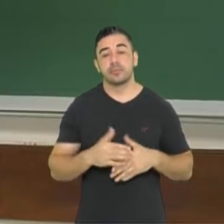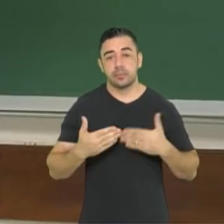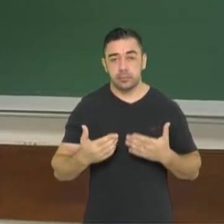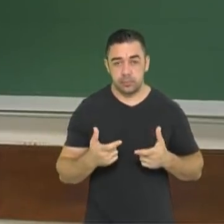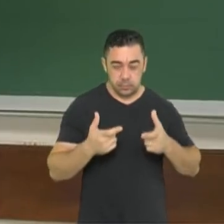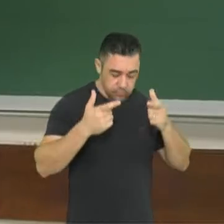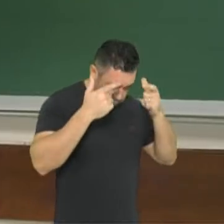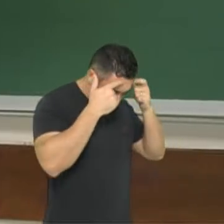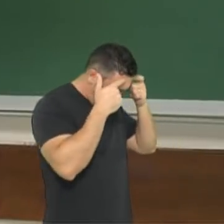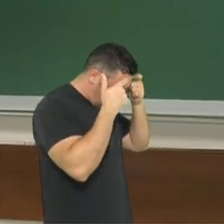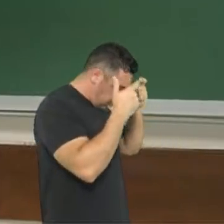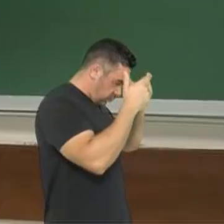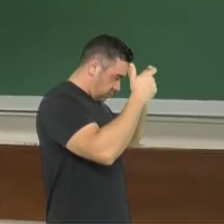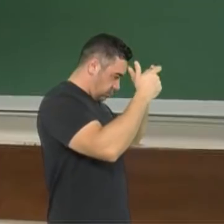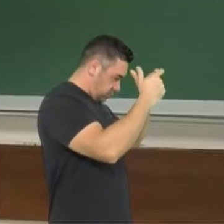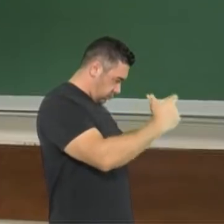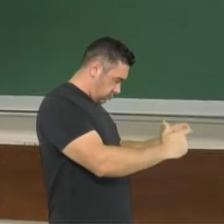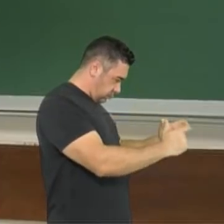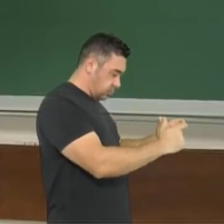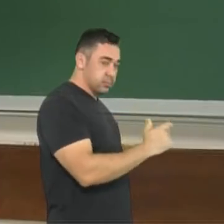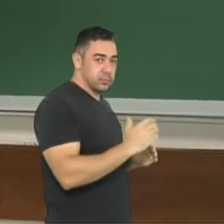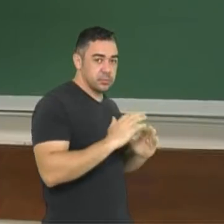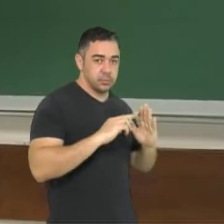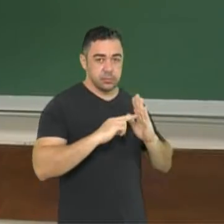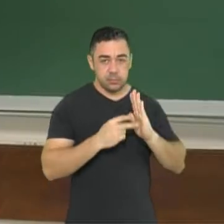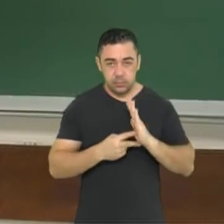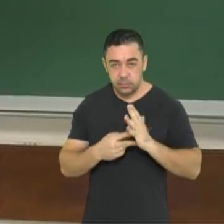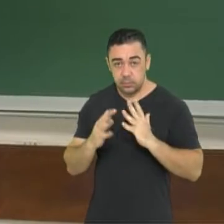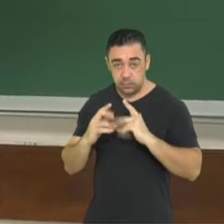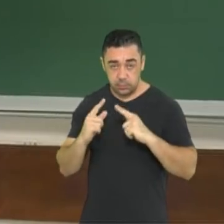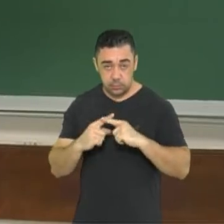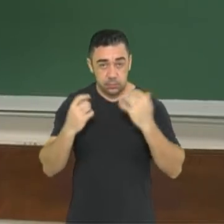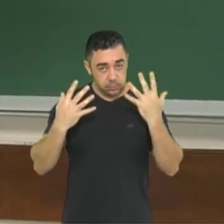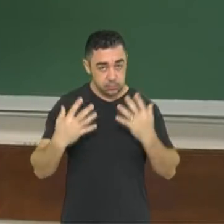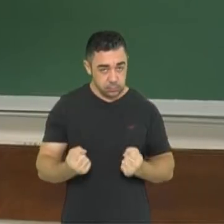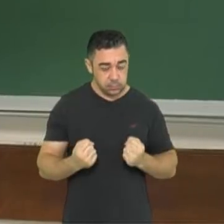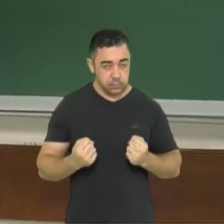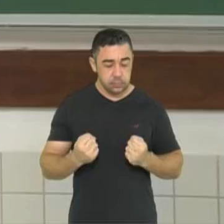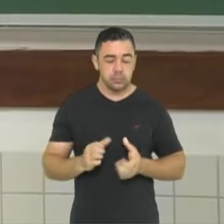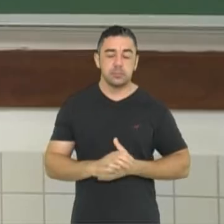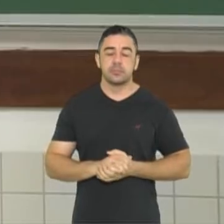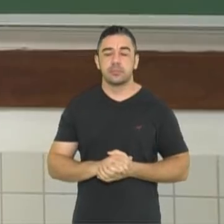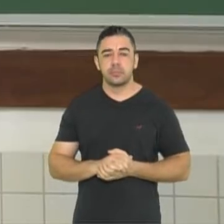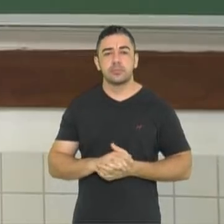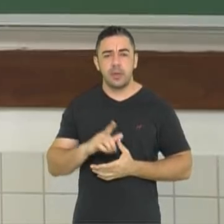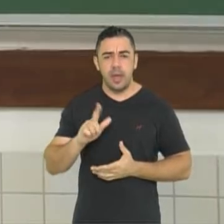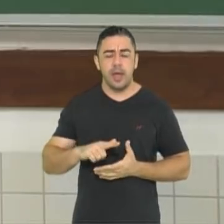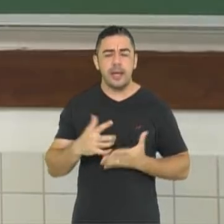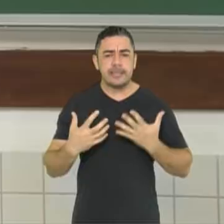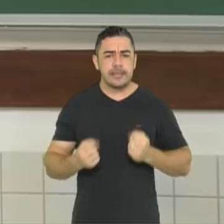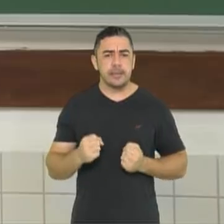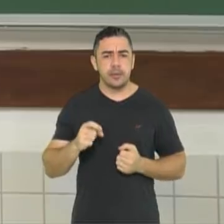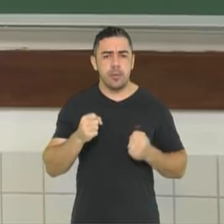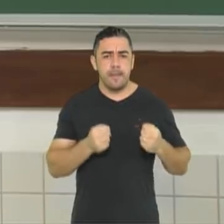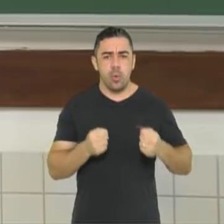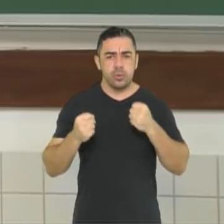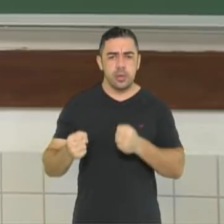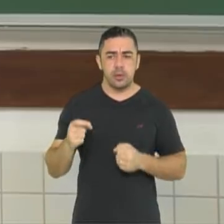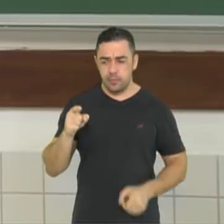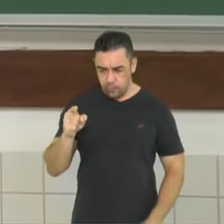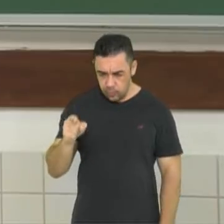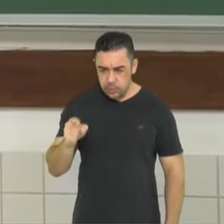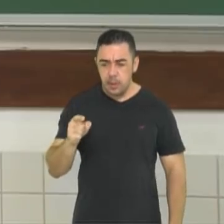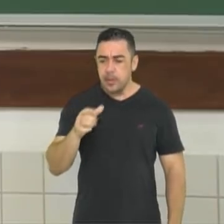coroação também está dizendo que a igreja está aceitando Carlos Magno como imperador, está legitimando o seu poder, dizendo assim, você